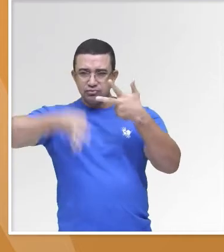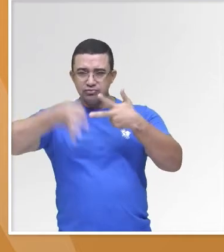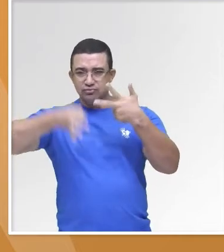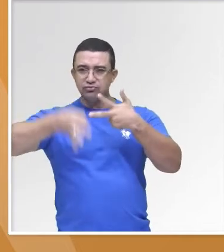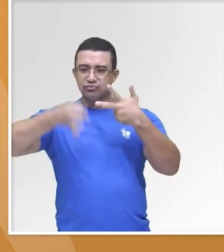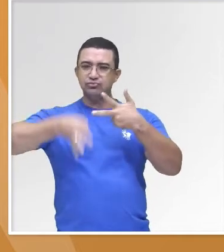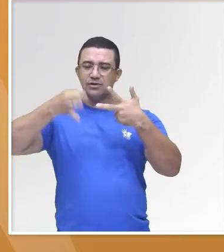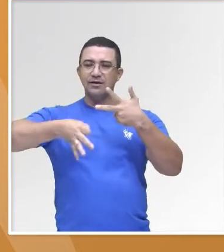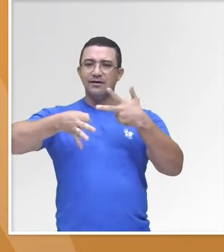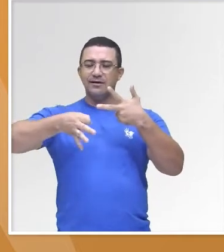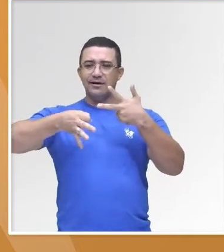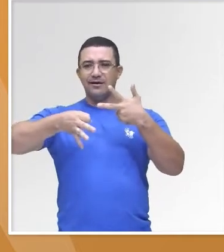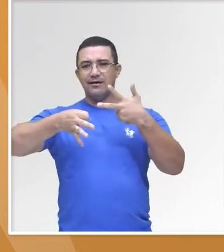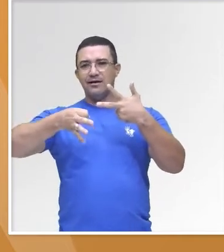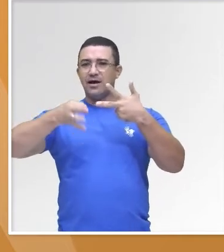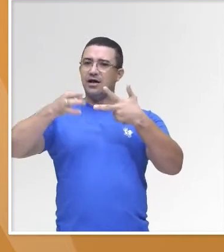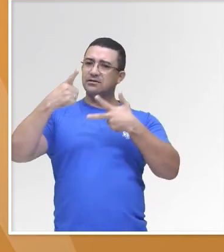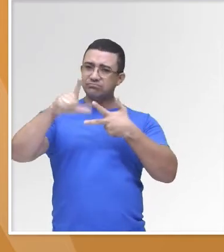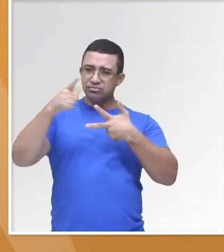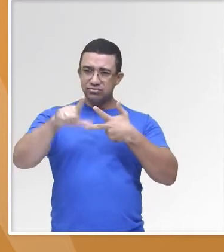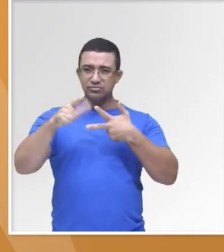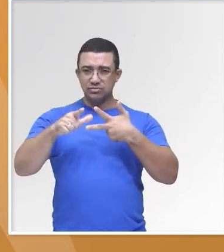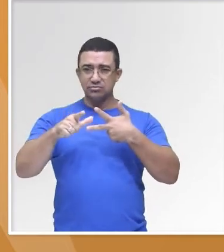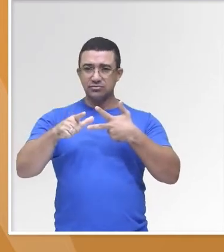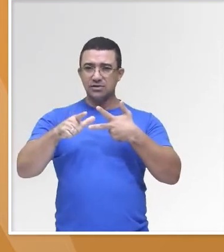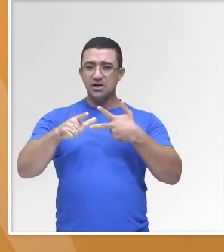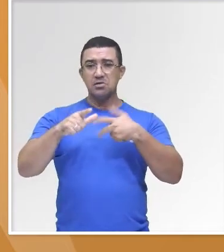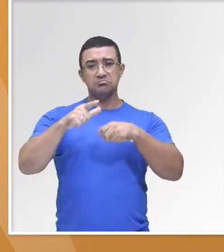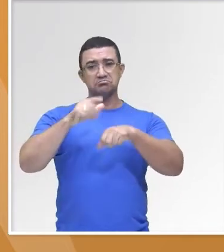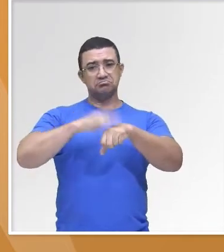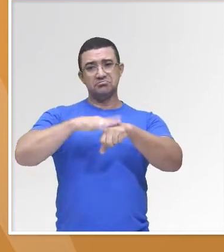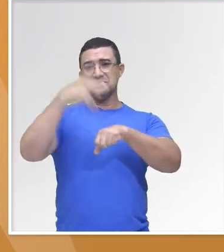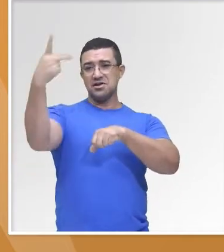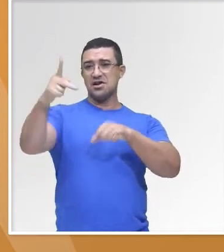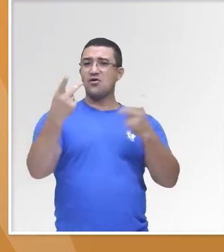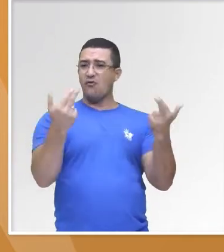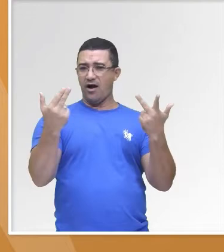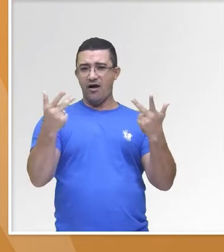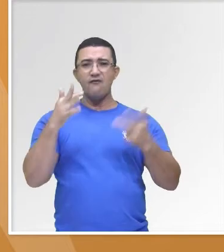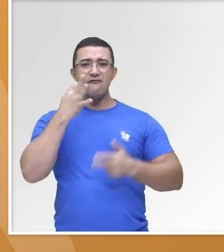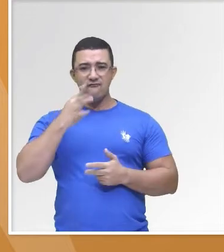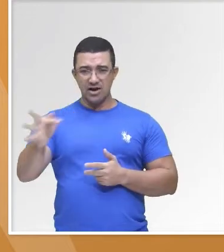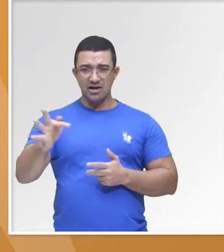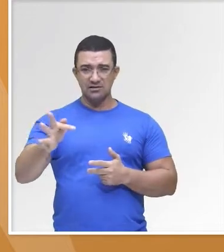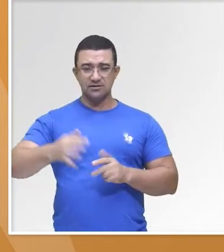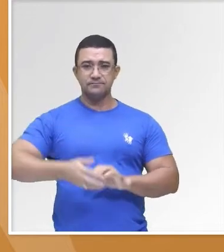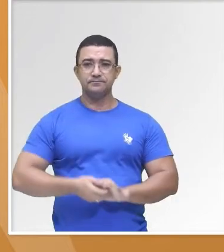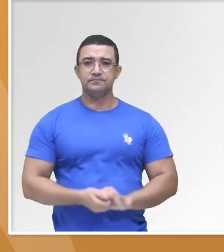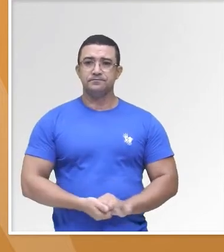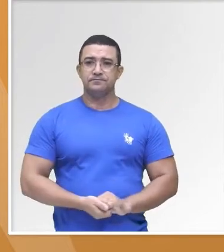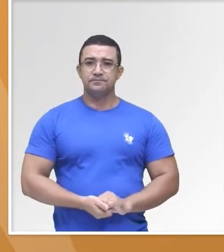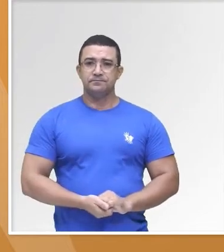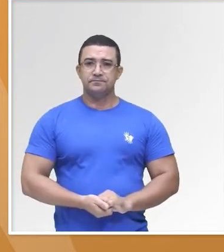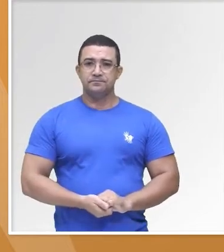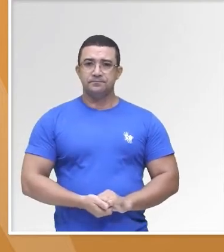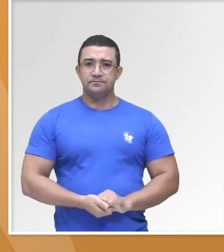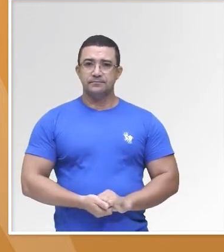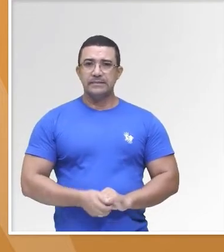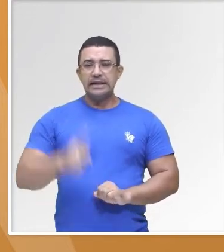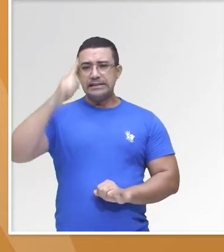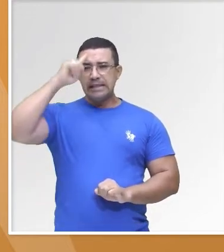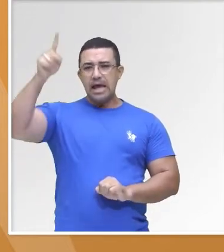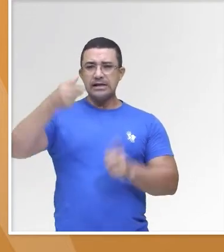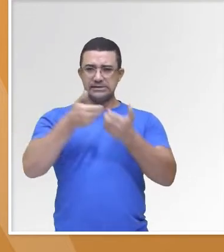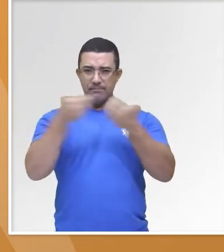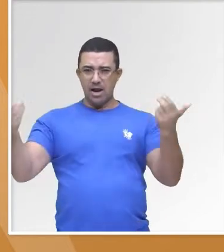ele vivia do poder absolutista lá na França. Tá? Temos ainda uma outra reflexão que ele nos trouxe. A ideia de separação